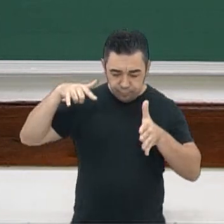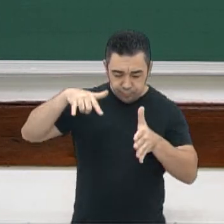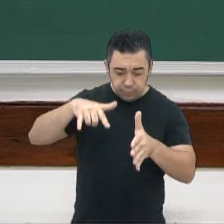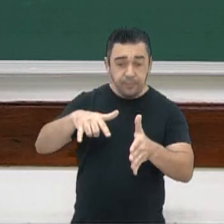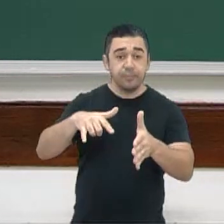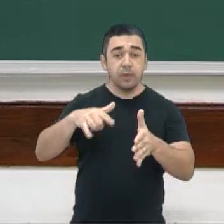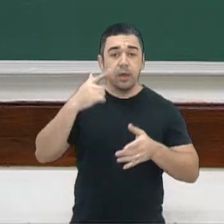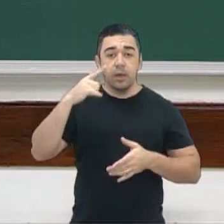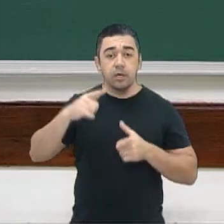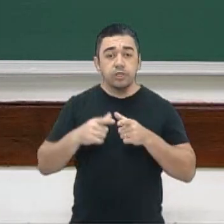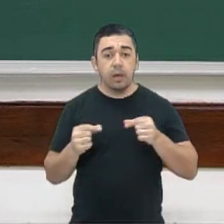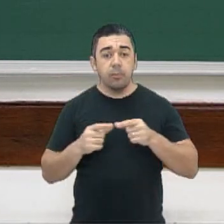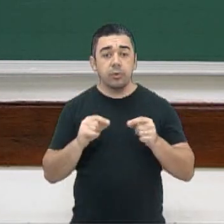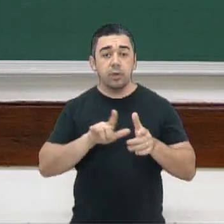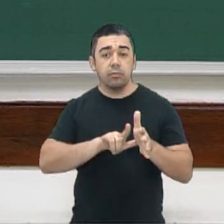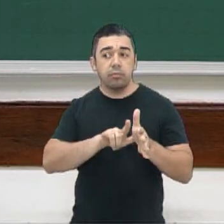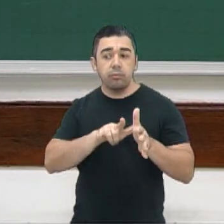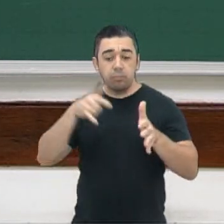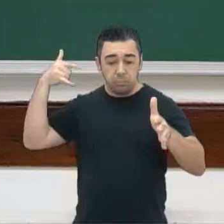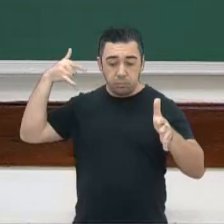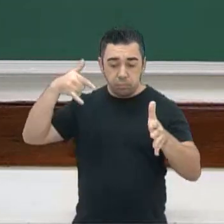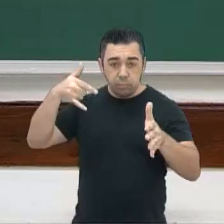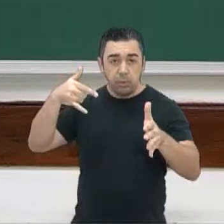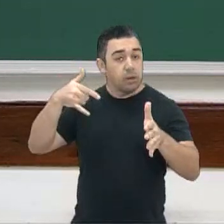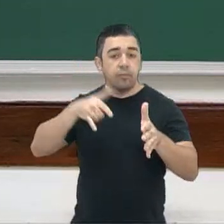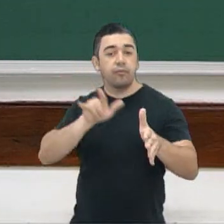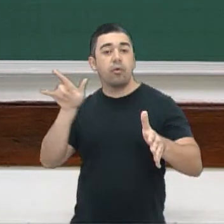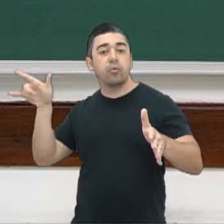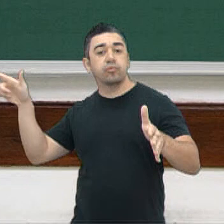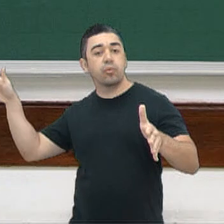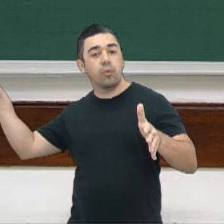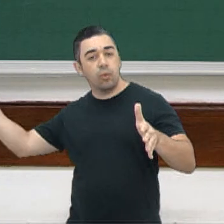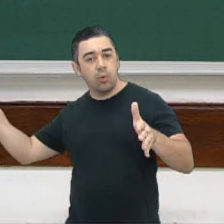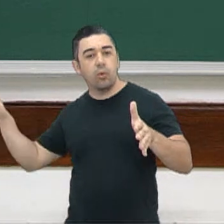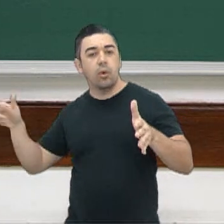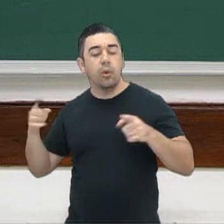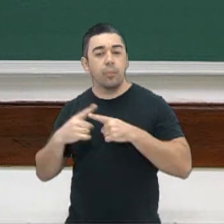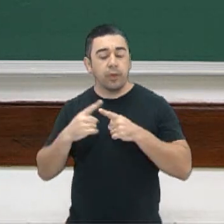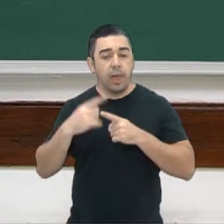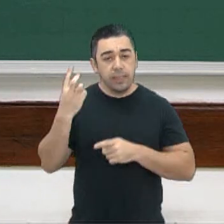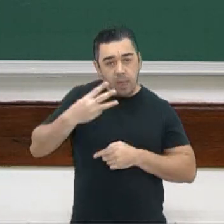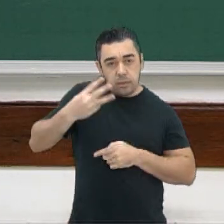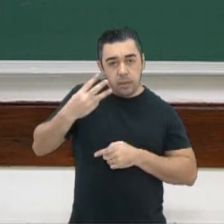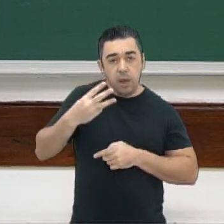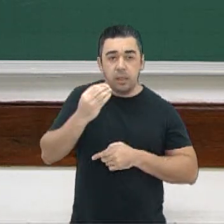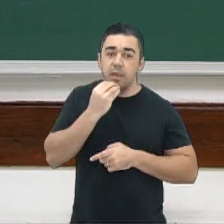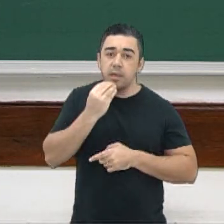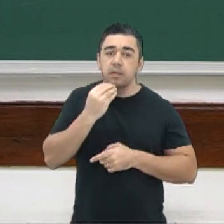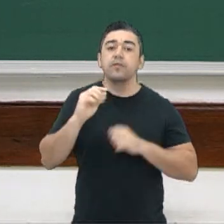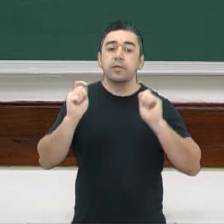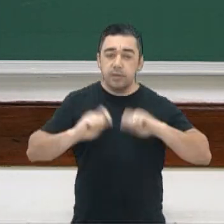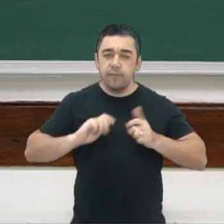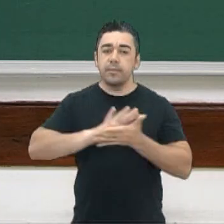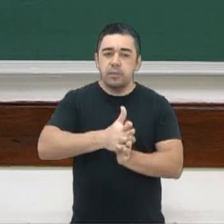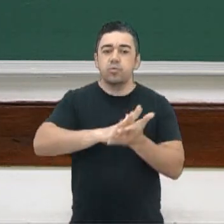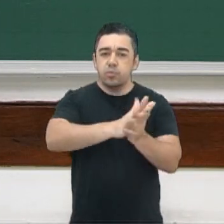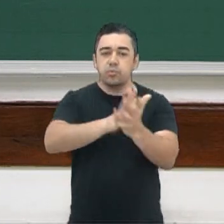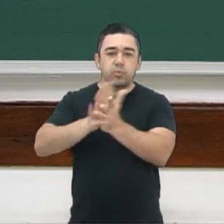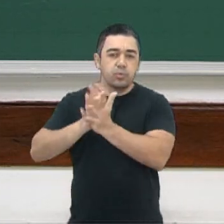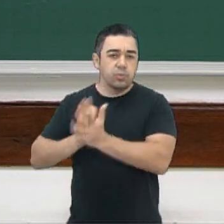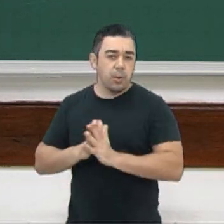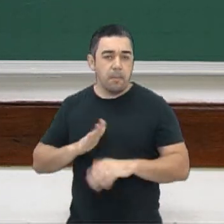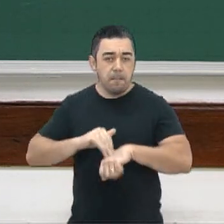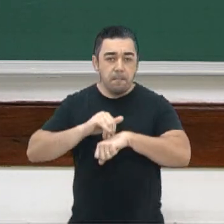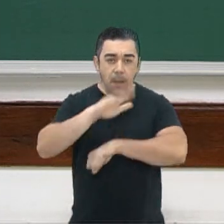recuar e não fazer o terceiro ataque, que poderia daí sim ter destruído mais a frota marítima americana. E essa